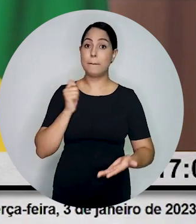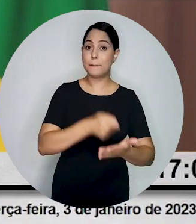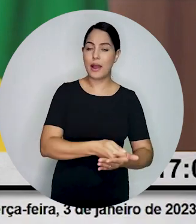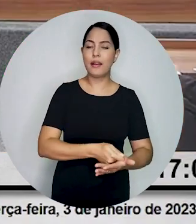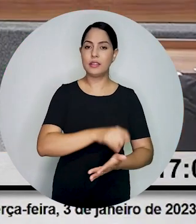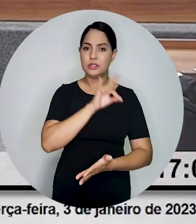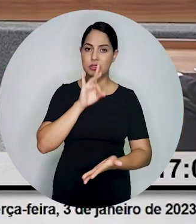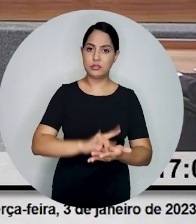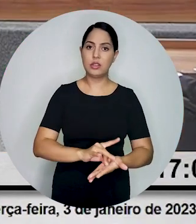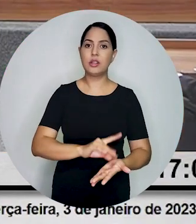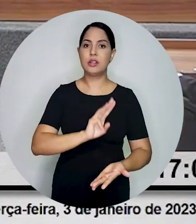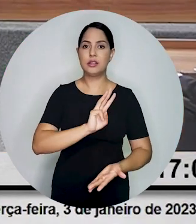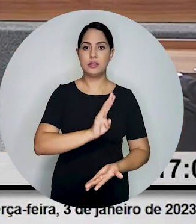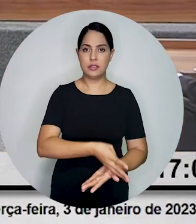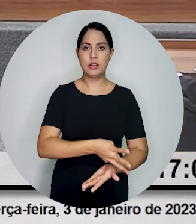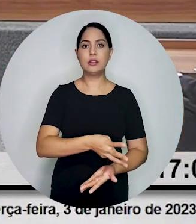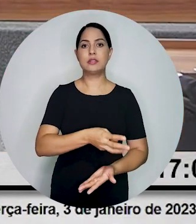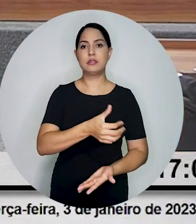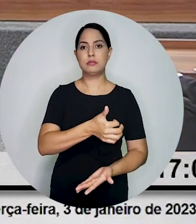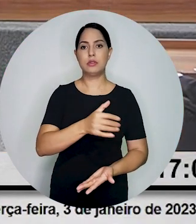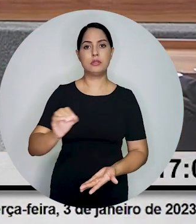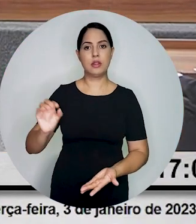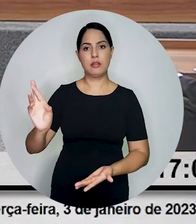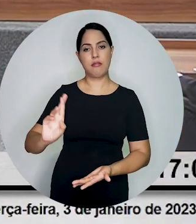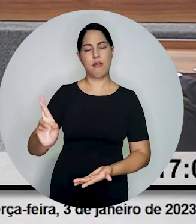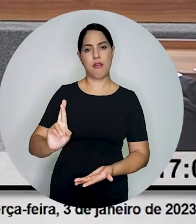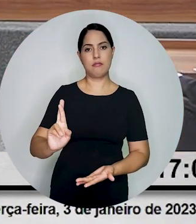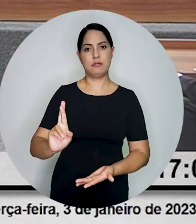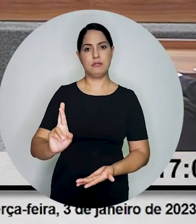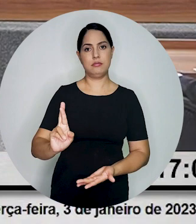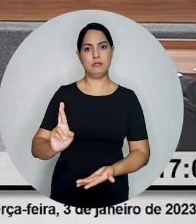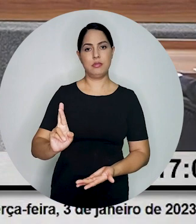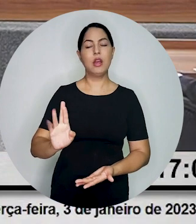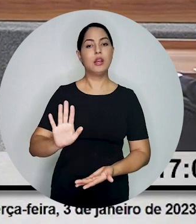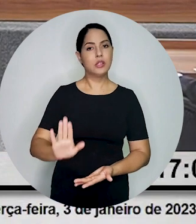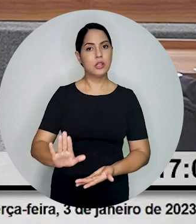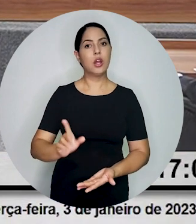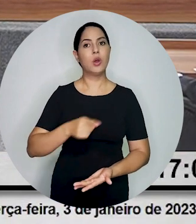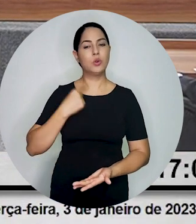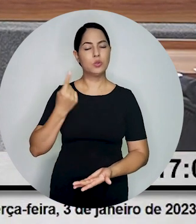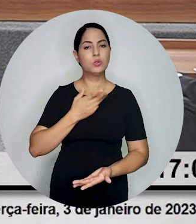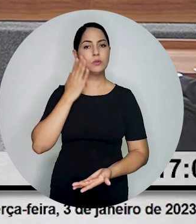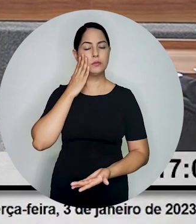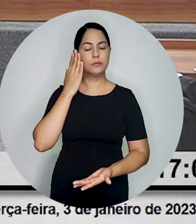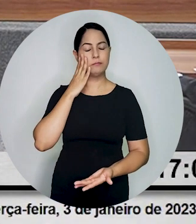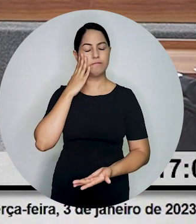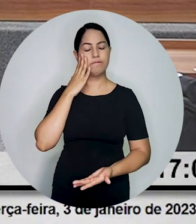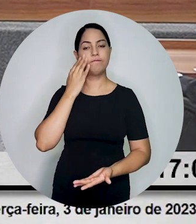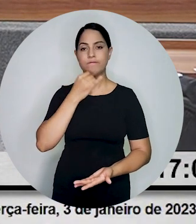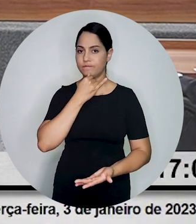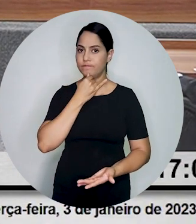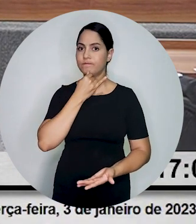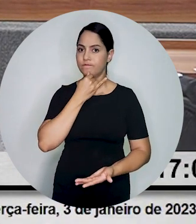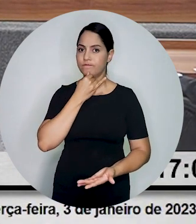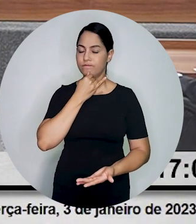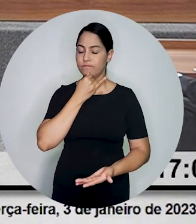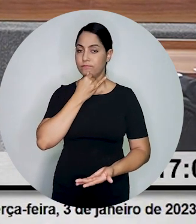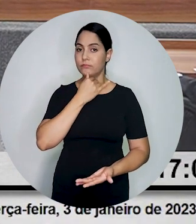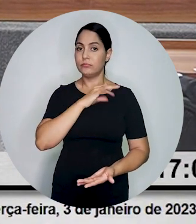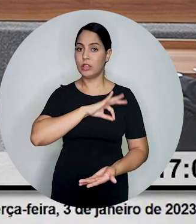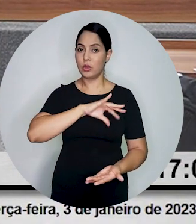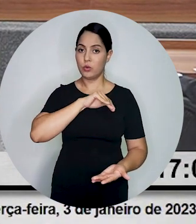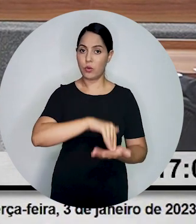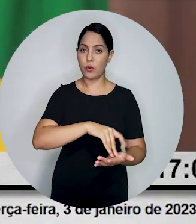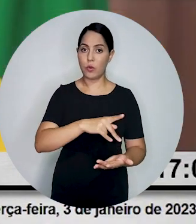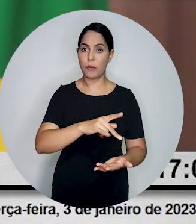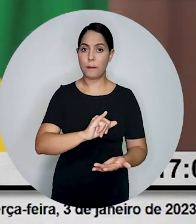São raros os escritórios que pagam para os seus advogados iniciantes mais do que R$ 3.100.